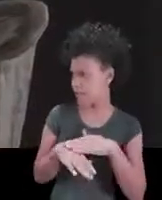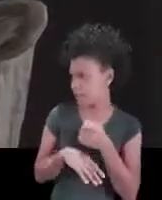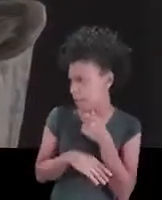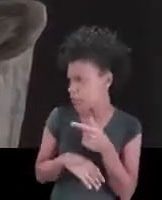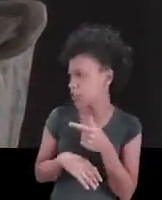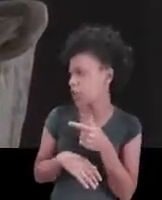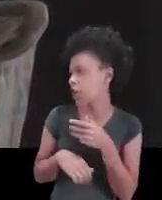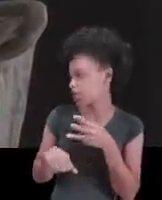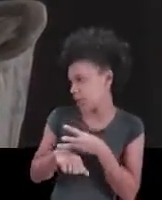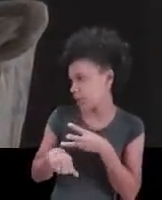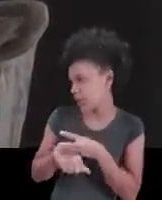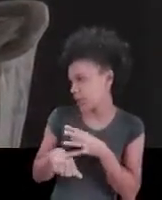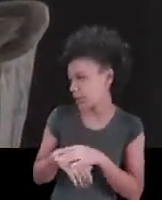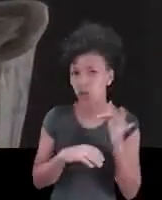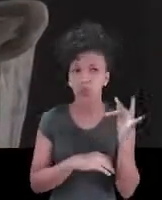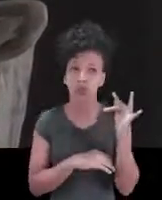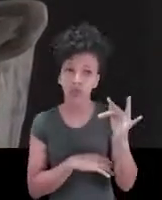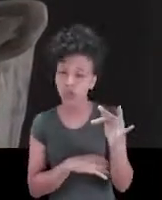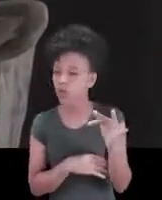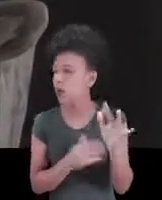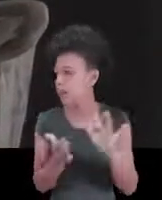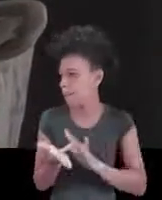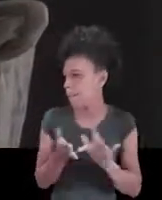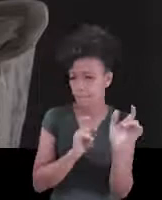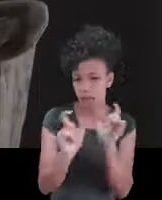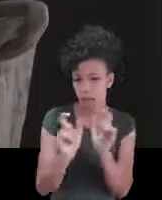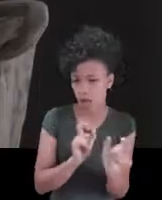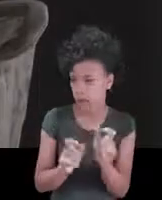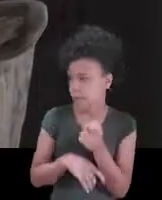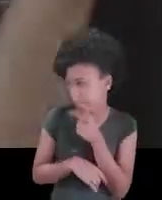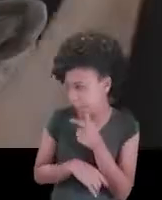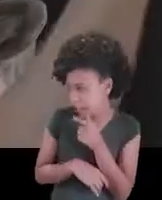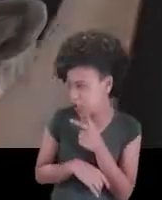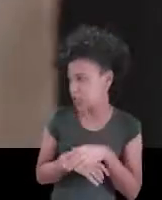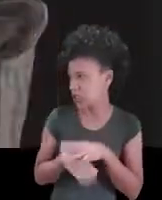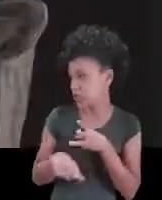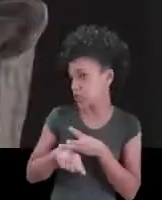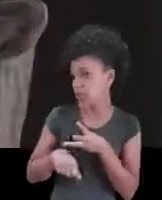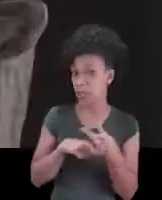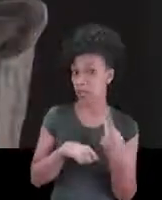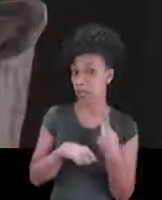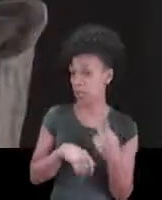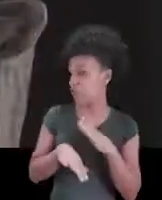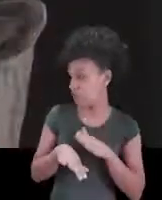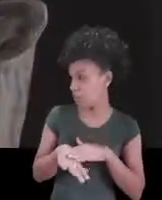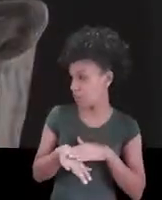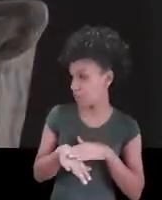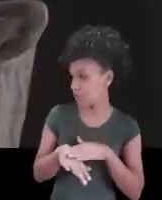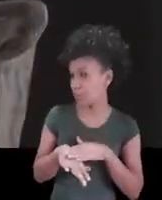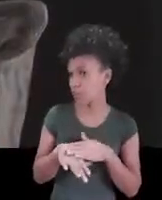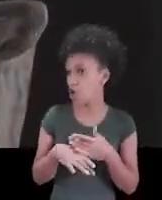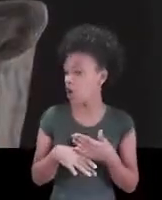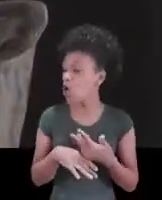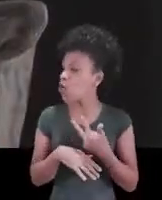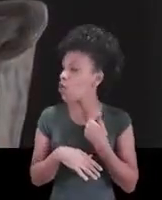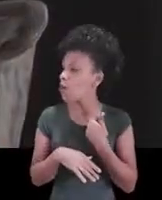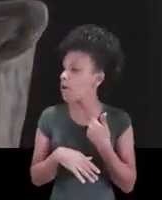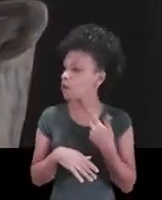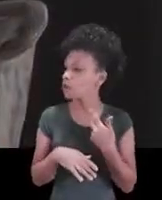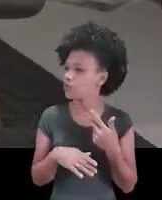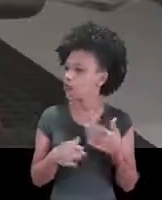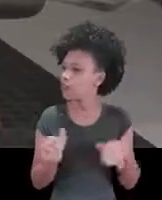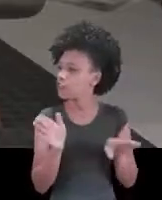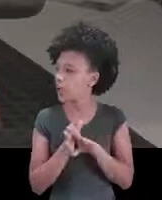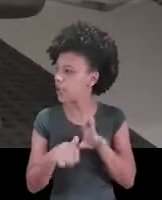piadinha no WhatsApp Bora lá no futuro talvez vai pegar algumas palavras que essas piadinhas do WhatsApp que eu marcamos fazemos Não faça com que eu entre Estados